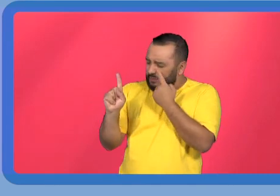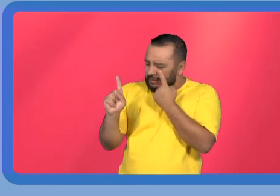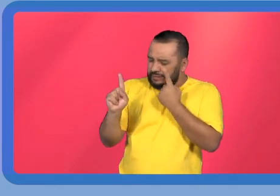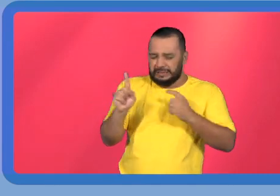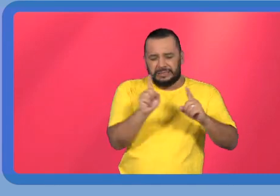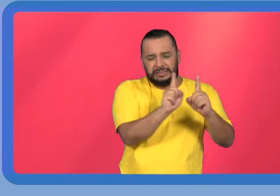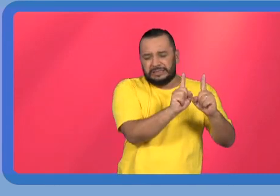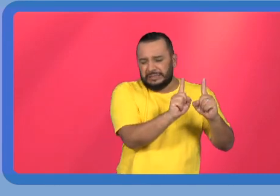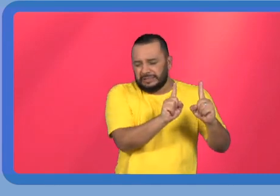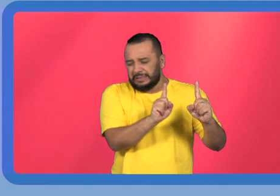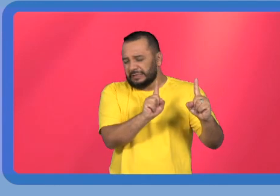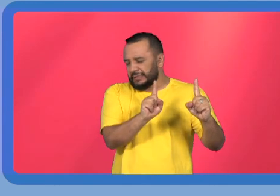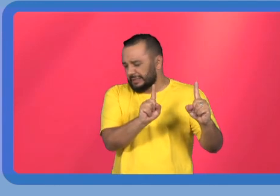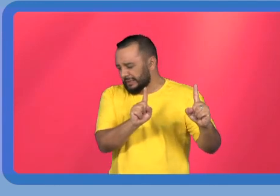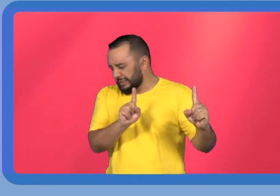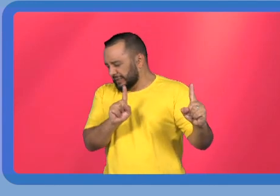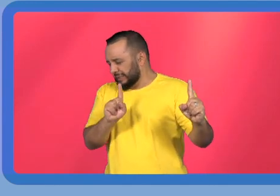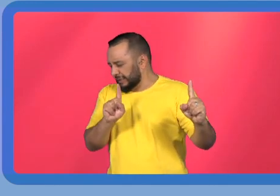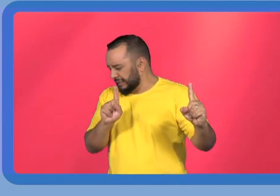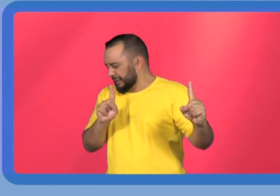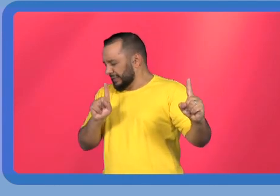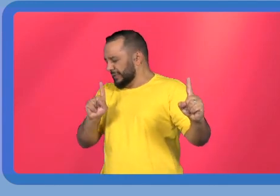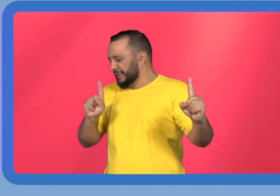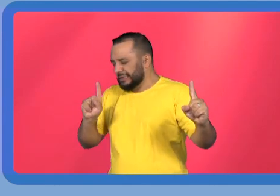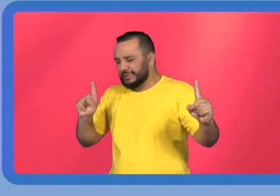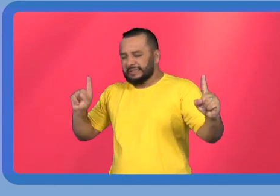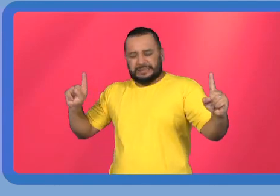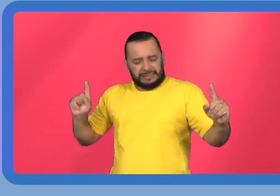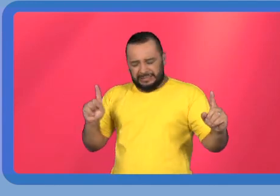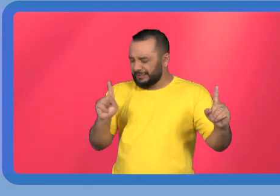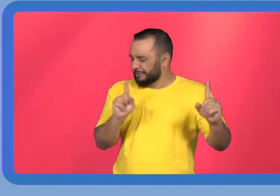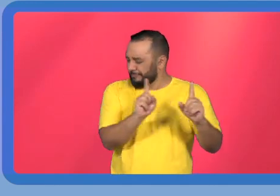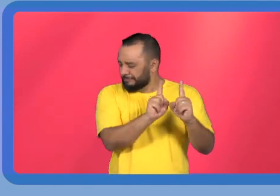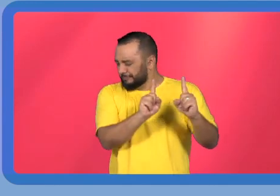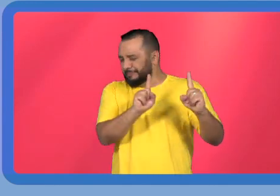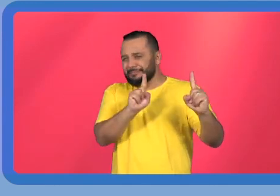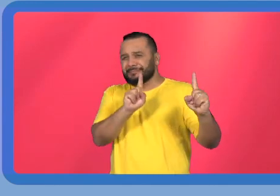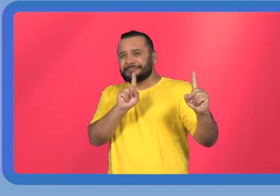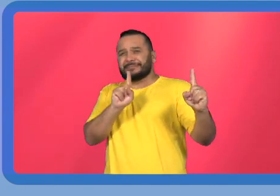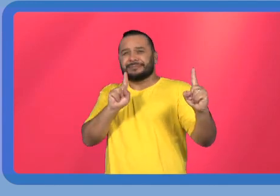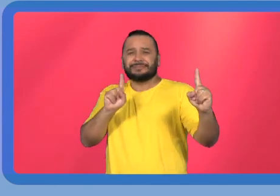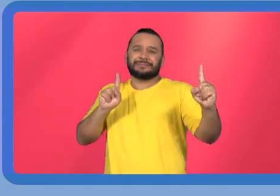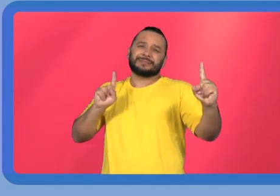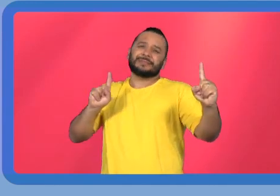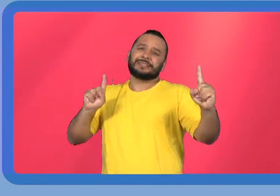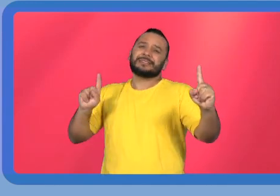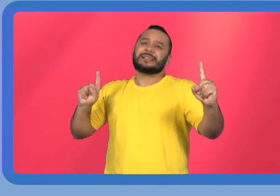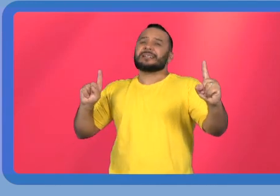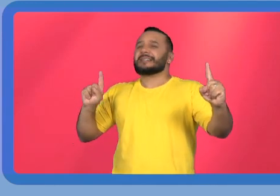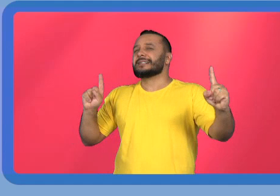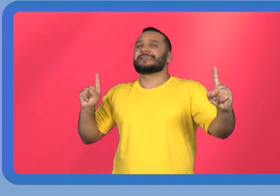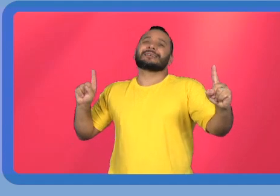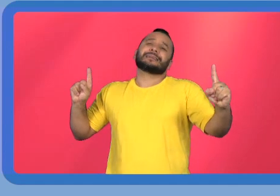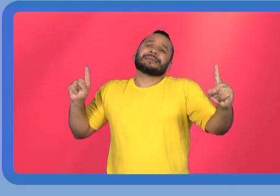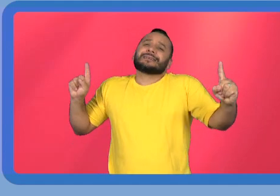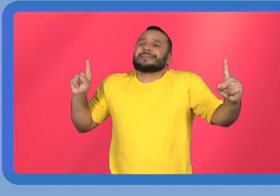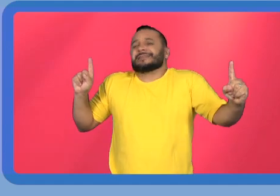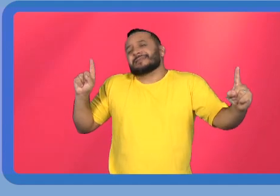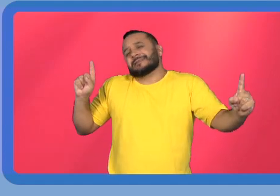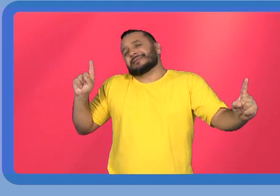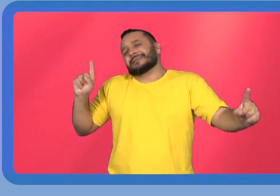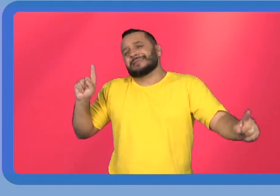sua, sem a sua, sem a sua companhia. Sem a sua, sem a sua, sem a